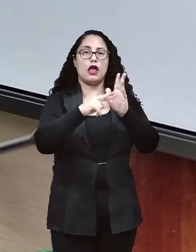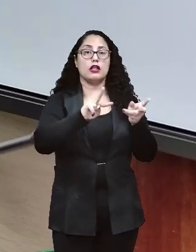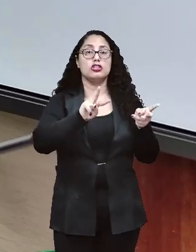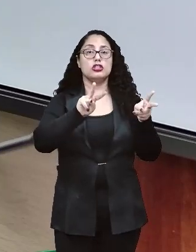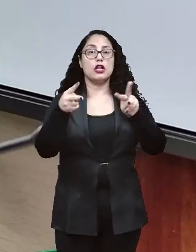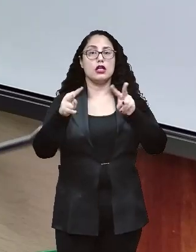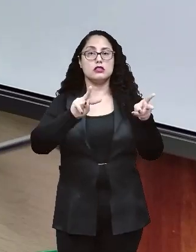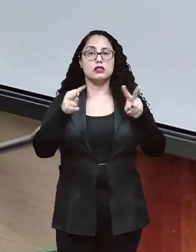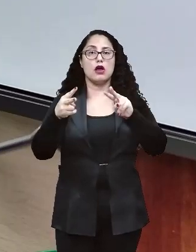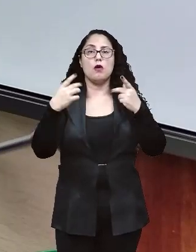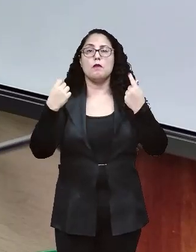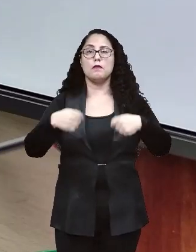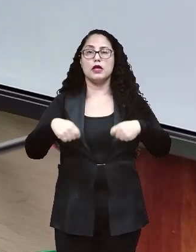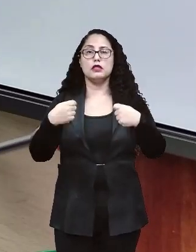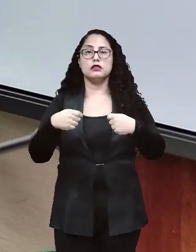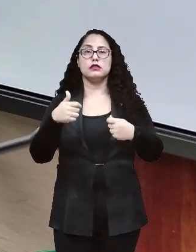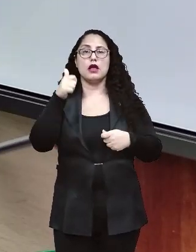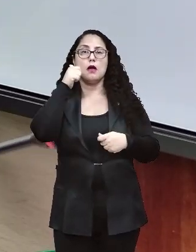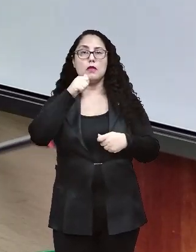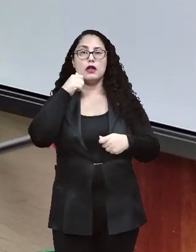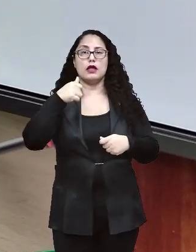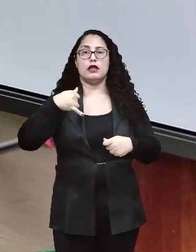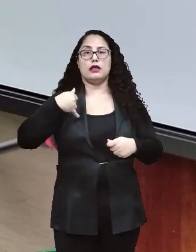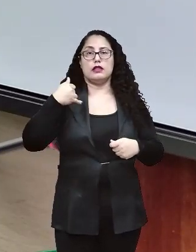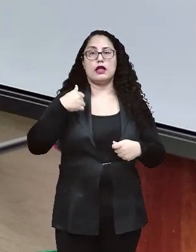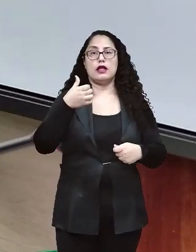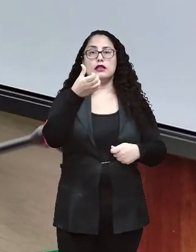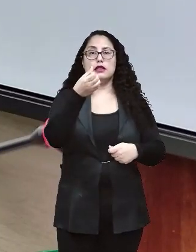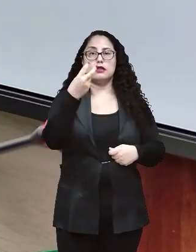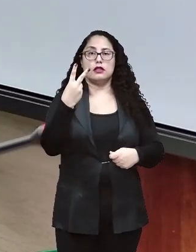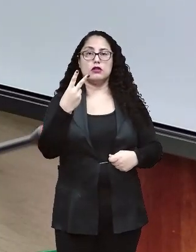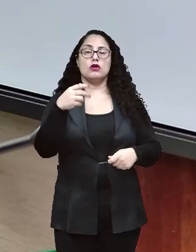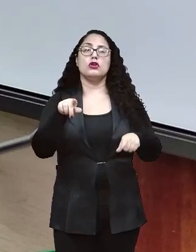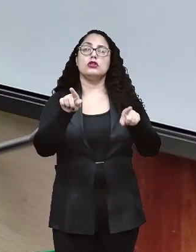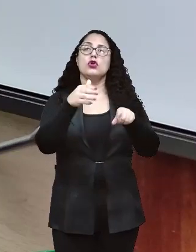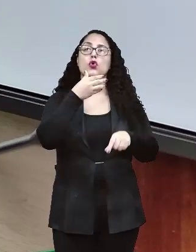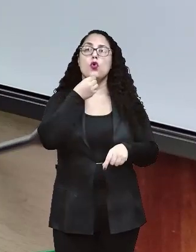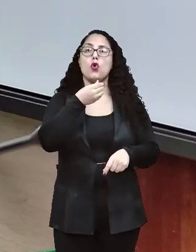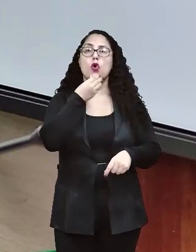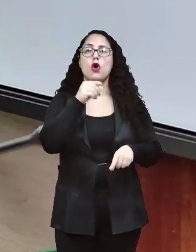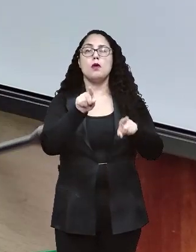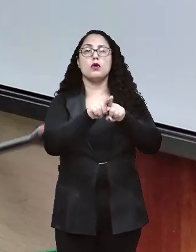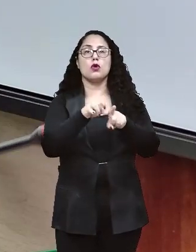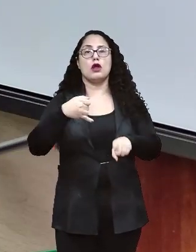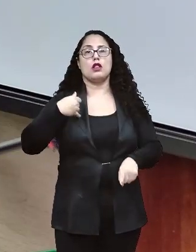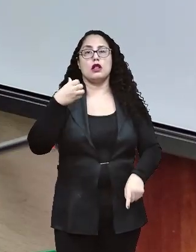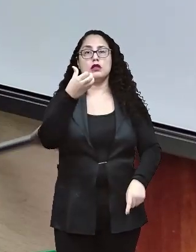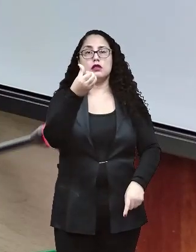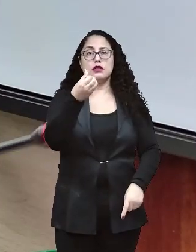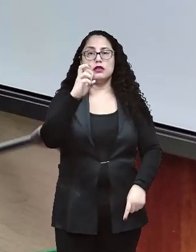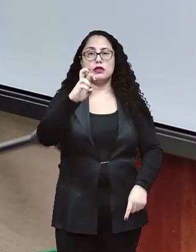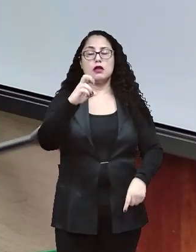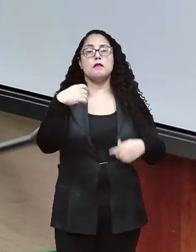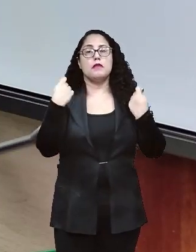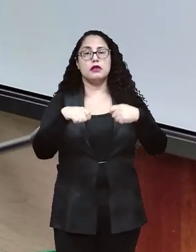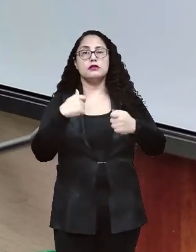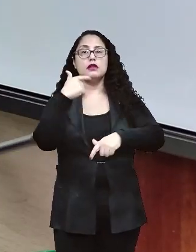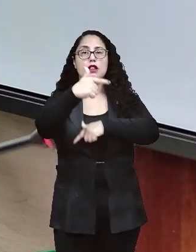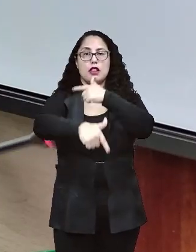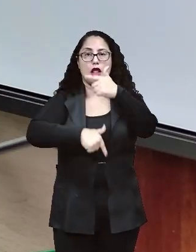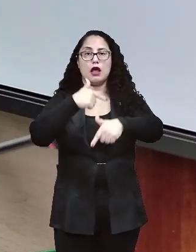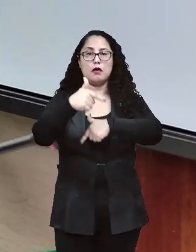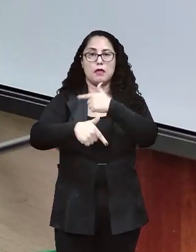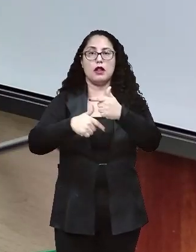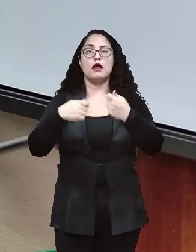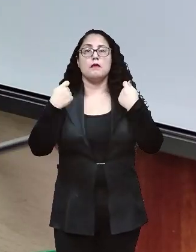transição, eles precisam, as mulheres com 62, o homem com 65. Então, precisa estar no mercado de trabalho, então precisa que